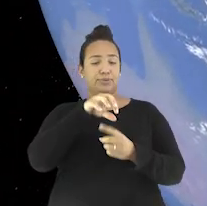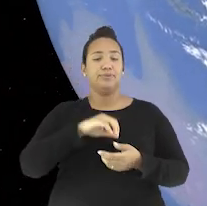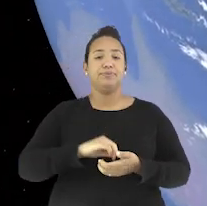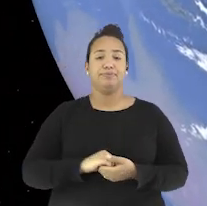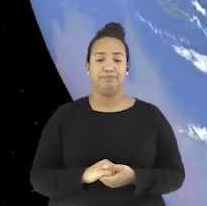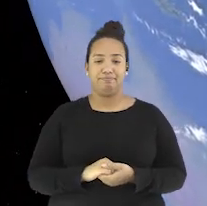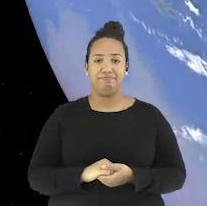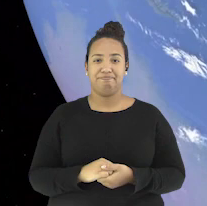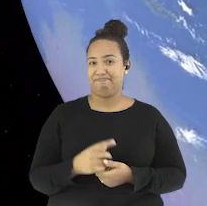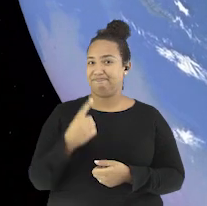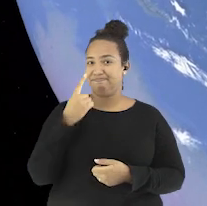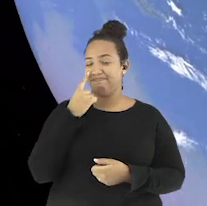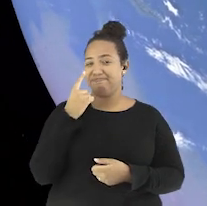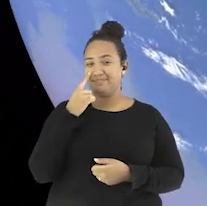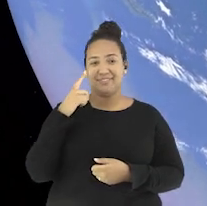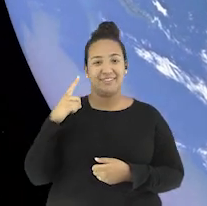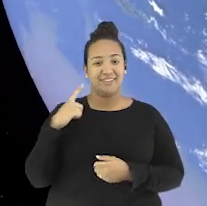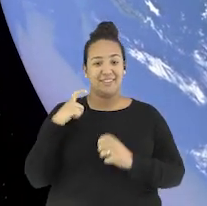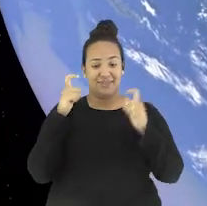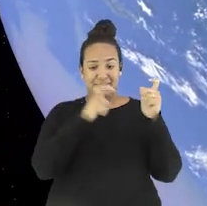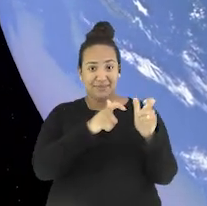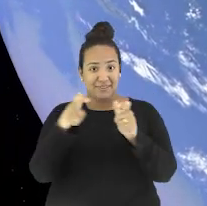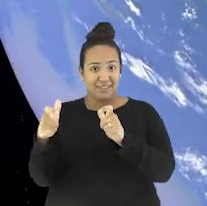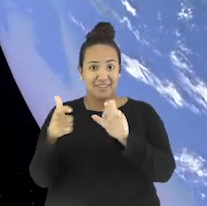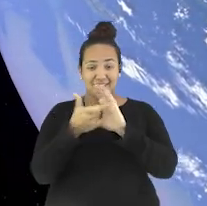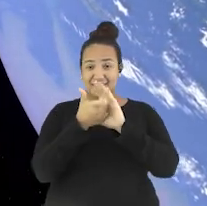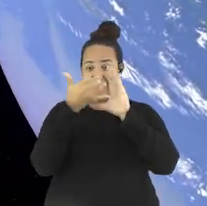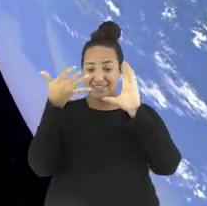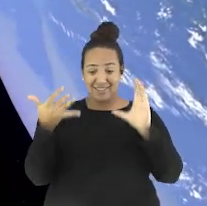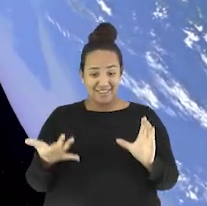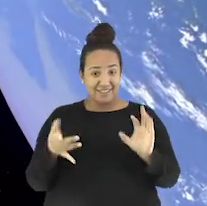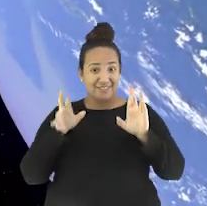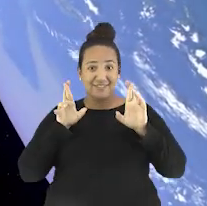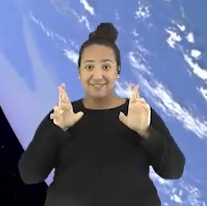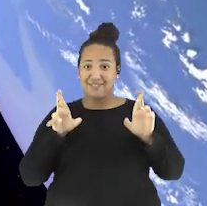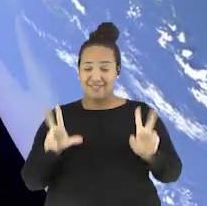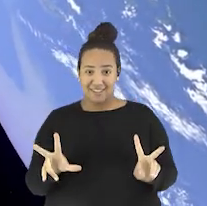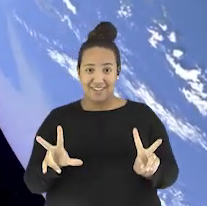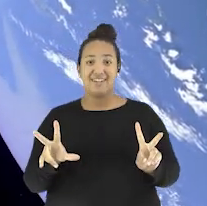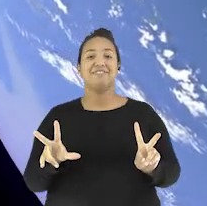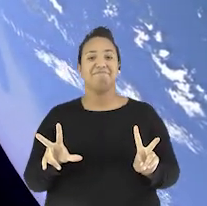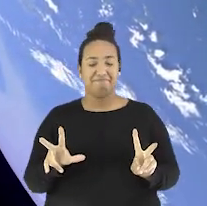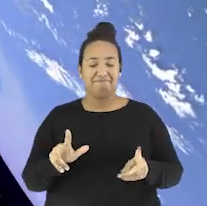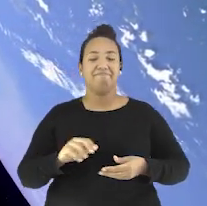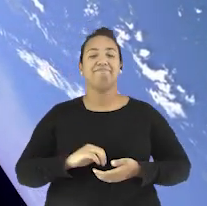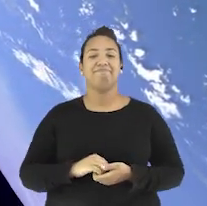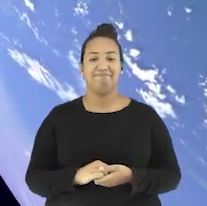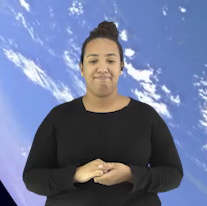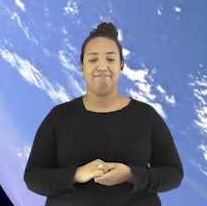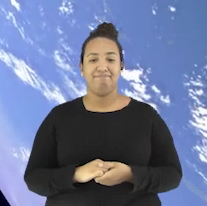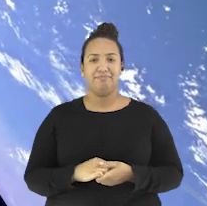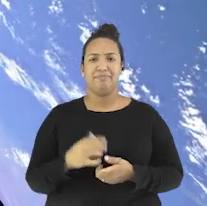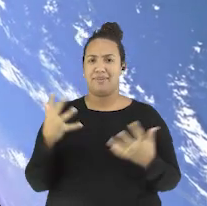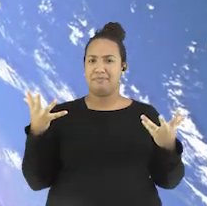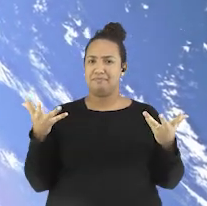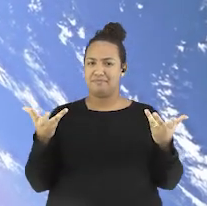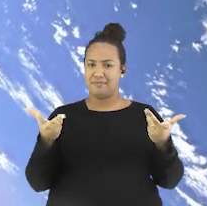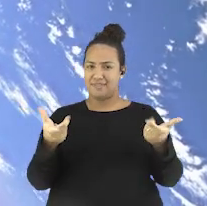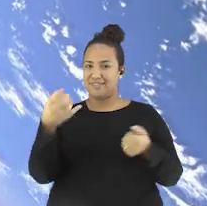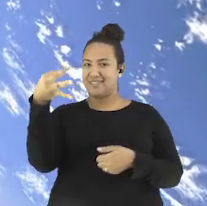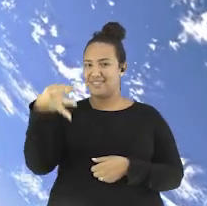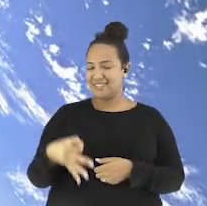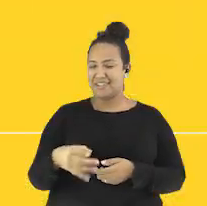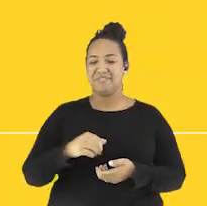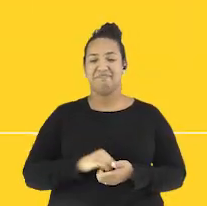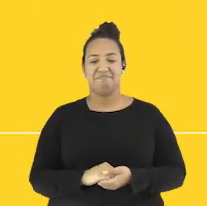ecossistema. Viram como existem lugares com características completamente diferentes em torno do nosso planeta? Isso é incrível,